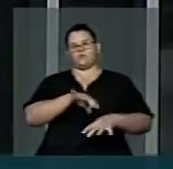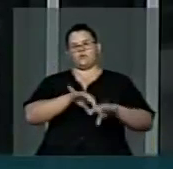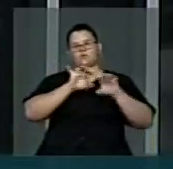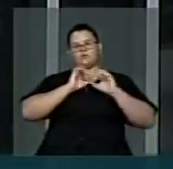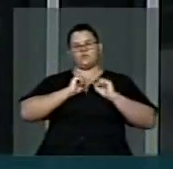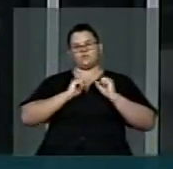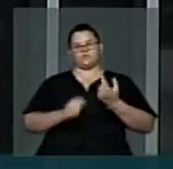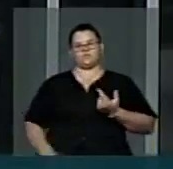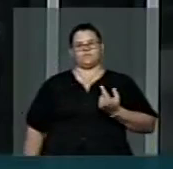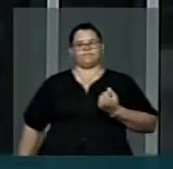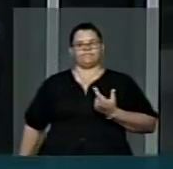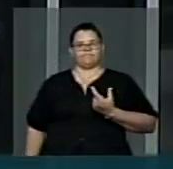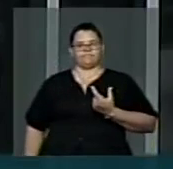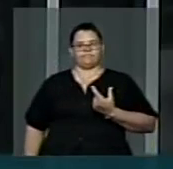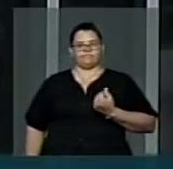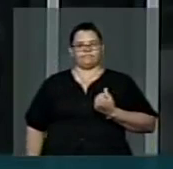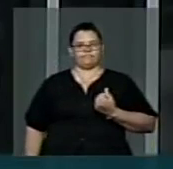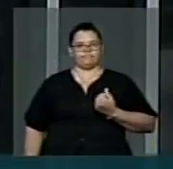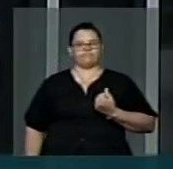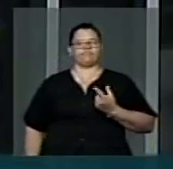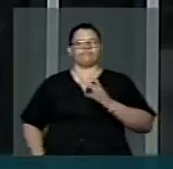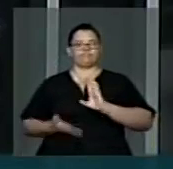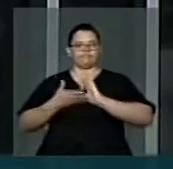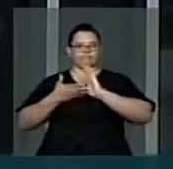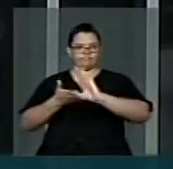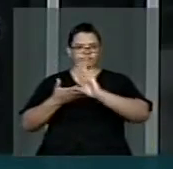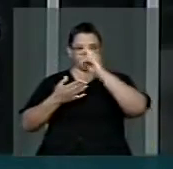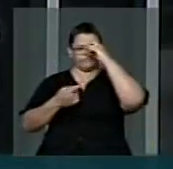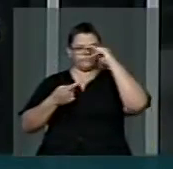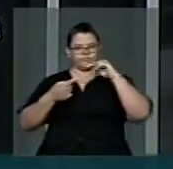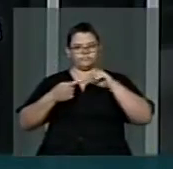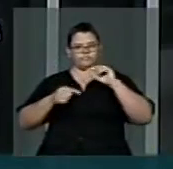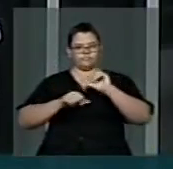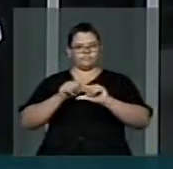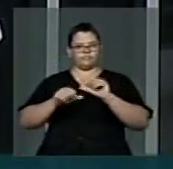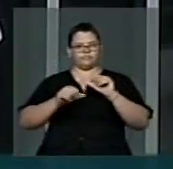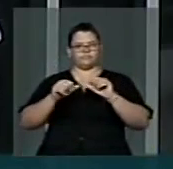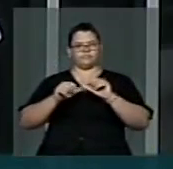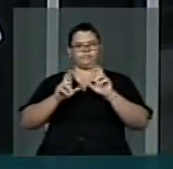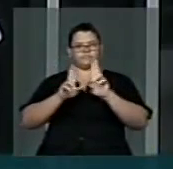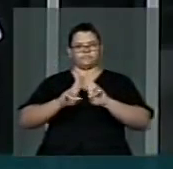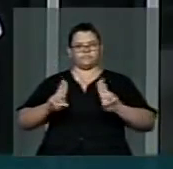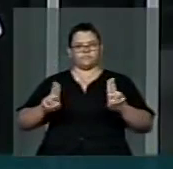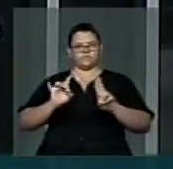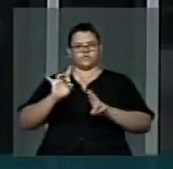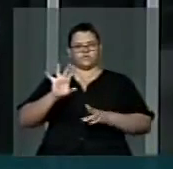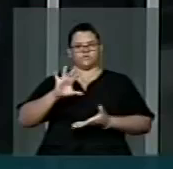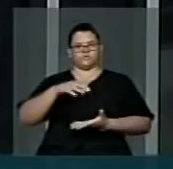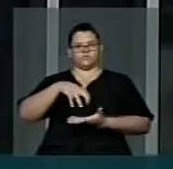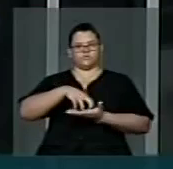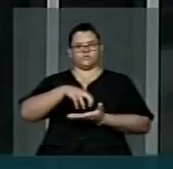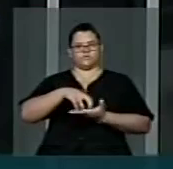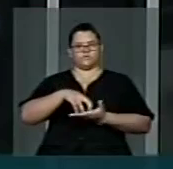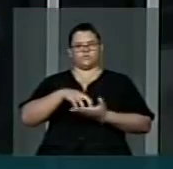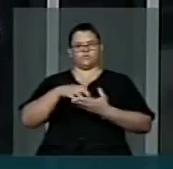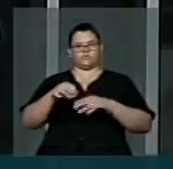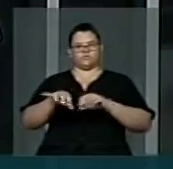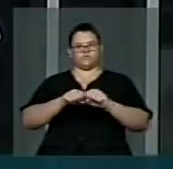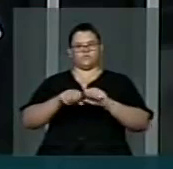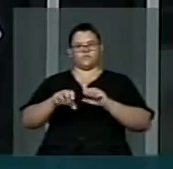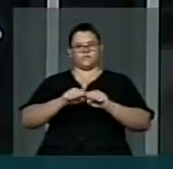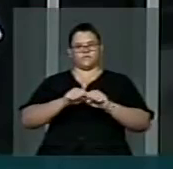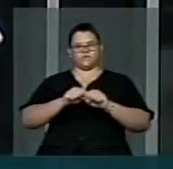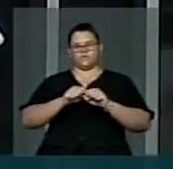críticos, concordaria em transformar as universidades em simples centros de formação de mão de obra. Esse